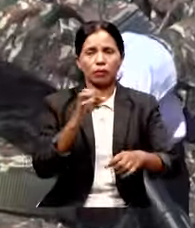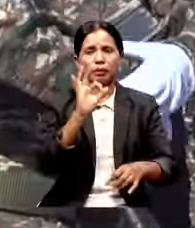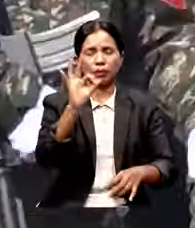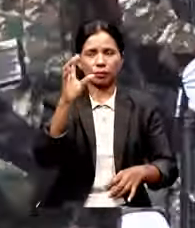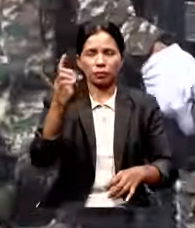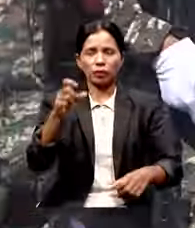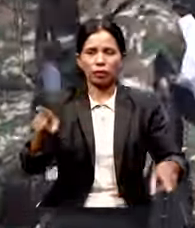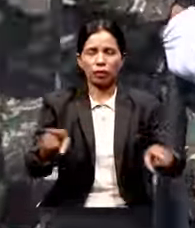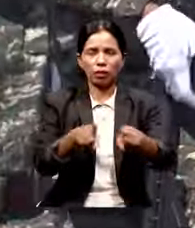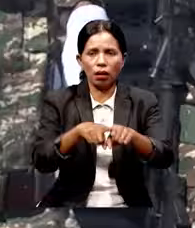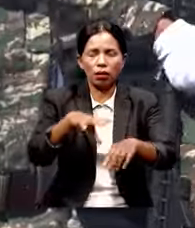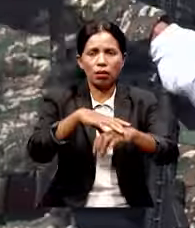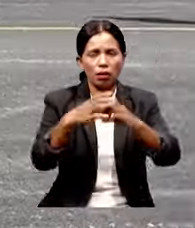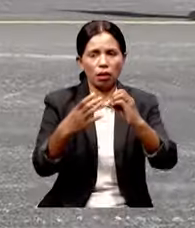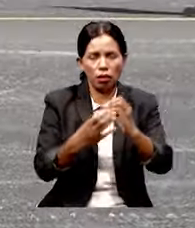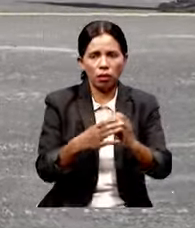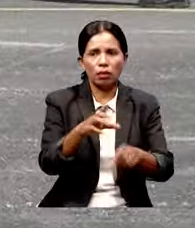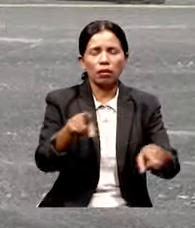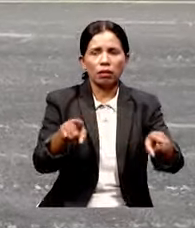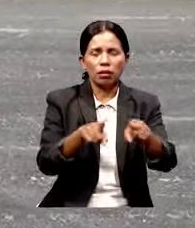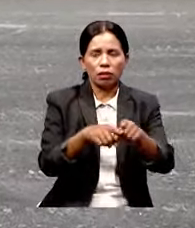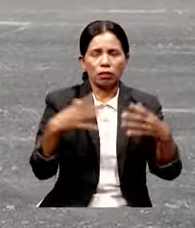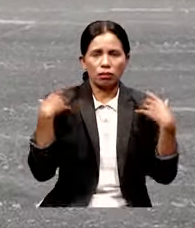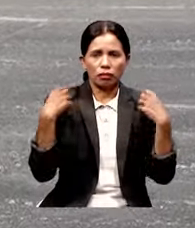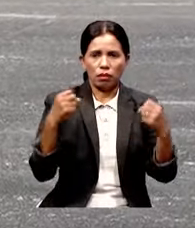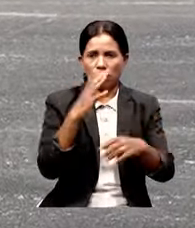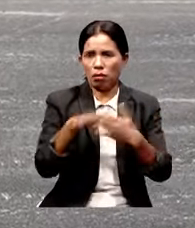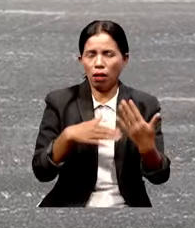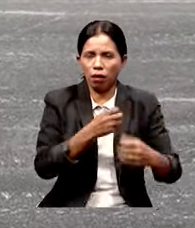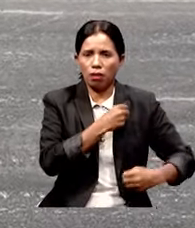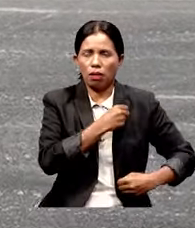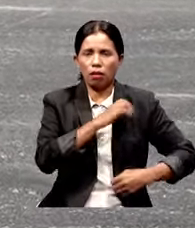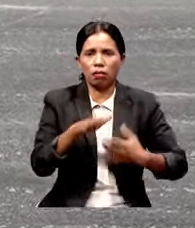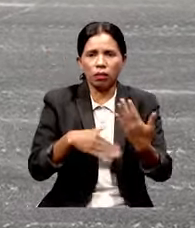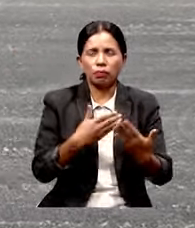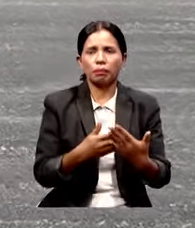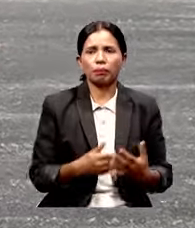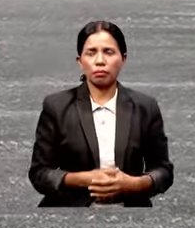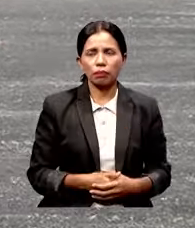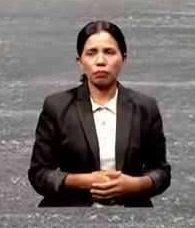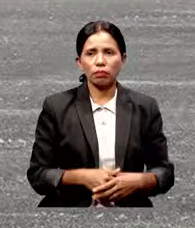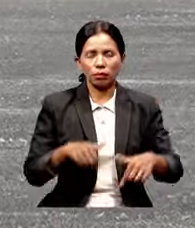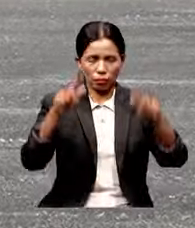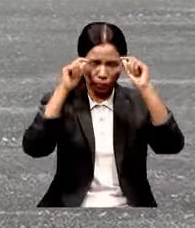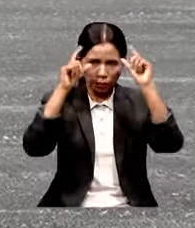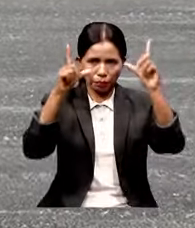componente terrestre, maxai anessa embrião ba força hotu-hotu. Baia Timor-Leste,